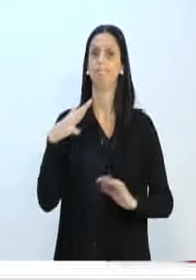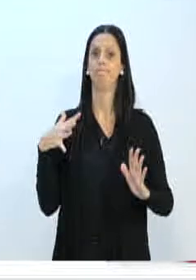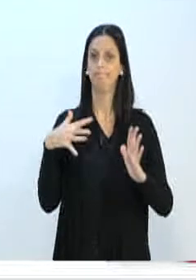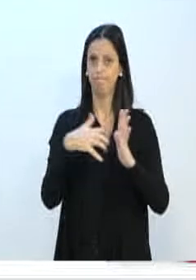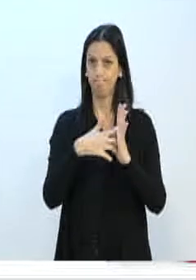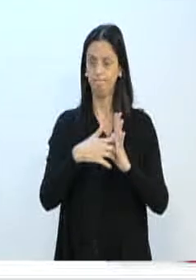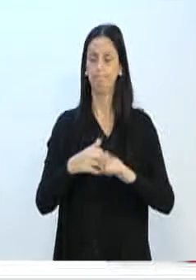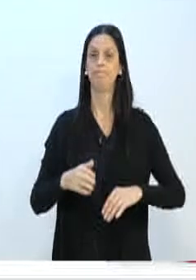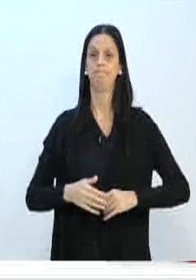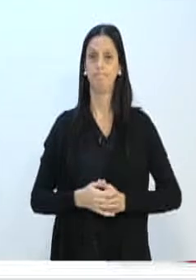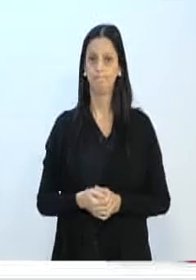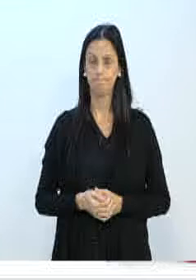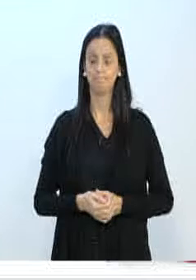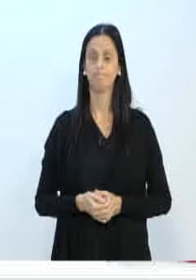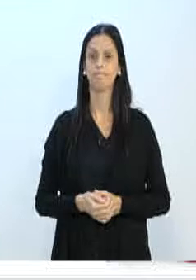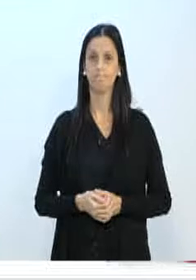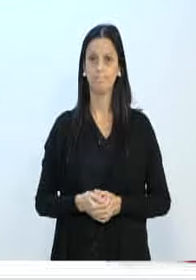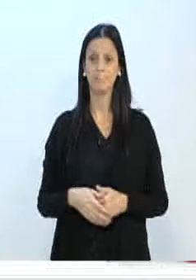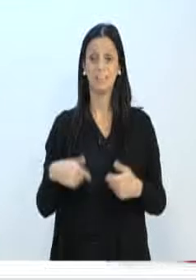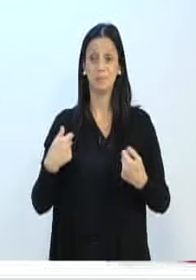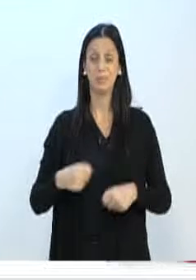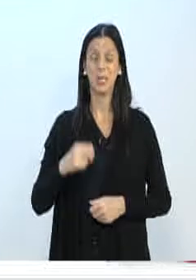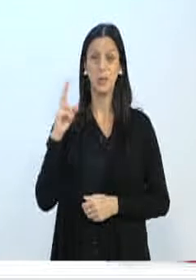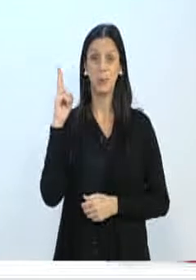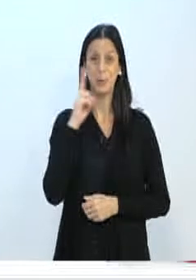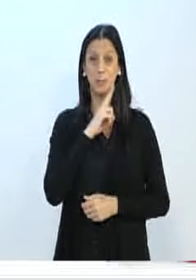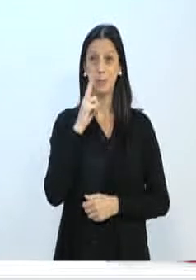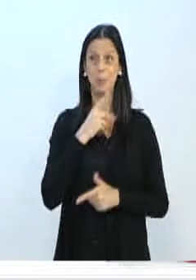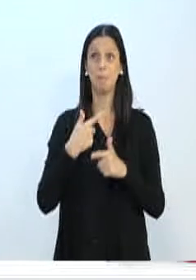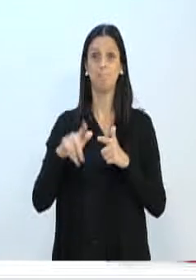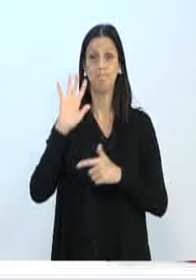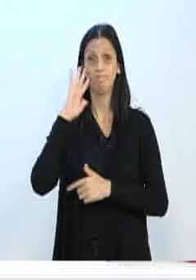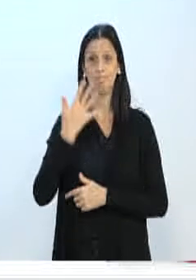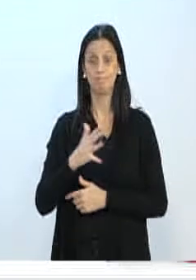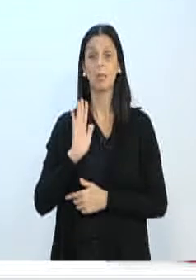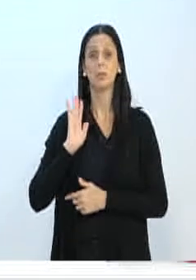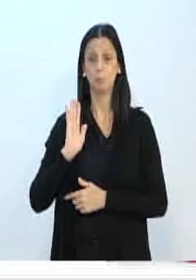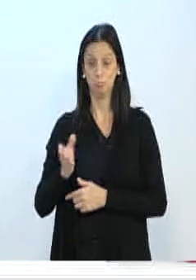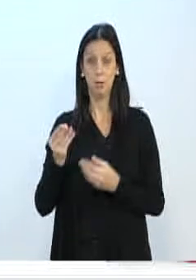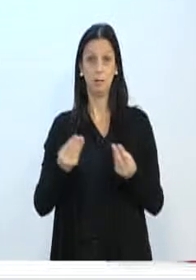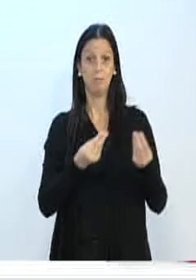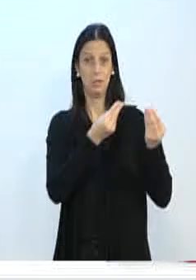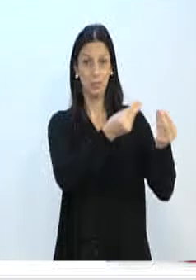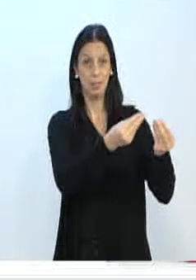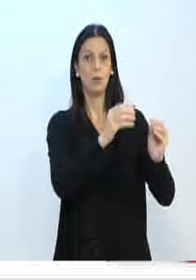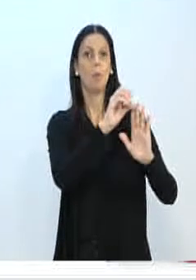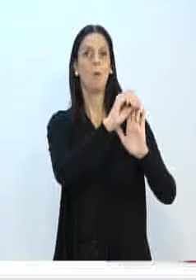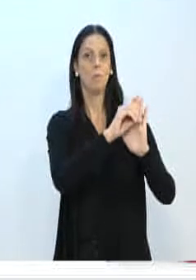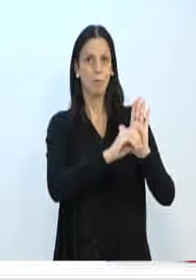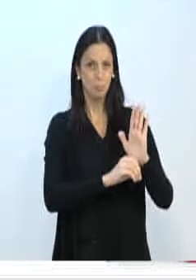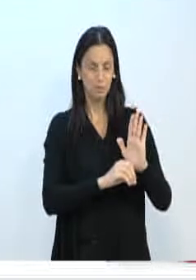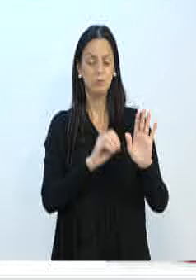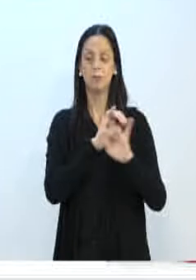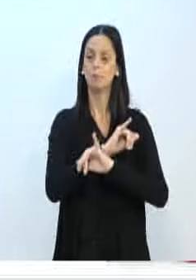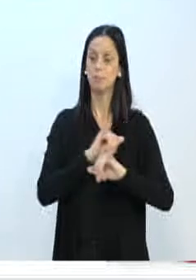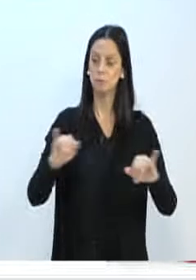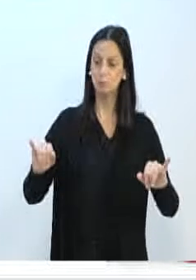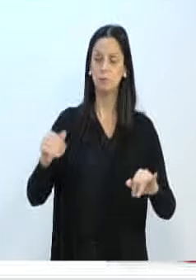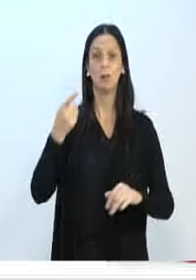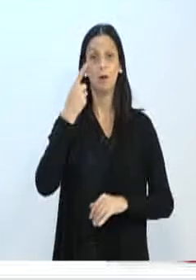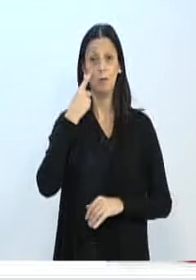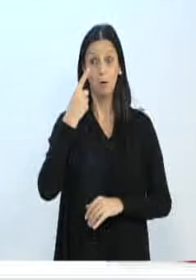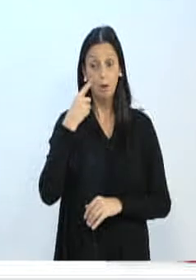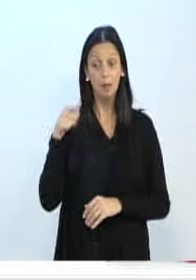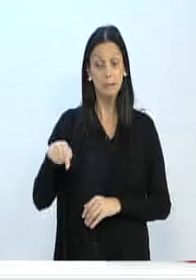caso que eu acho que tem que ser para ontem, urgente, já encaminhamos um ofício, mas passando para dar uma lembrada, porque a população nos